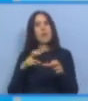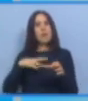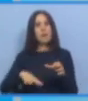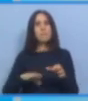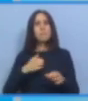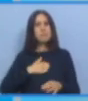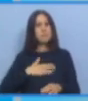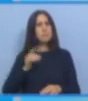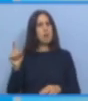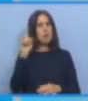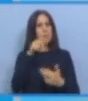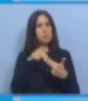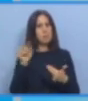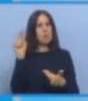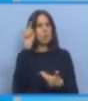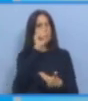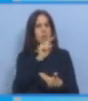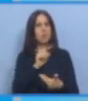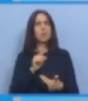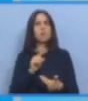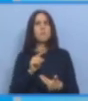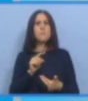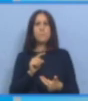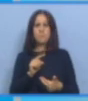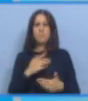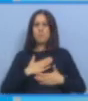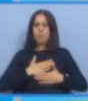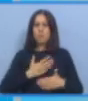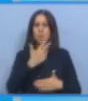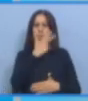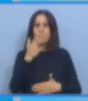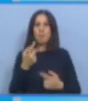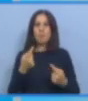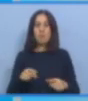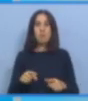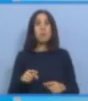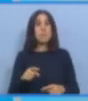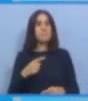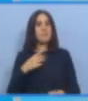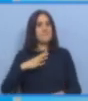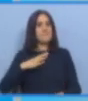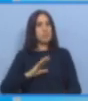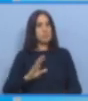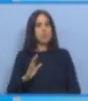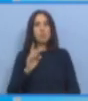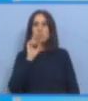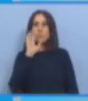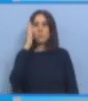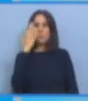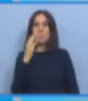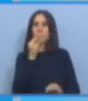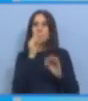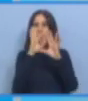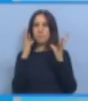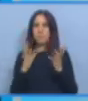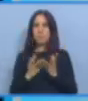Há empresas, há municípios que têm toda a vontade e já perceberam que é fundamental para o